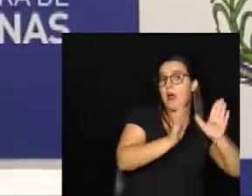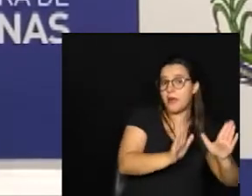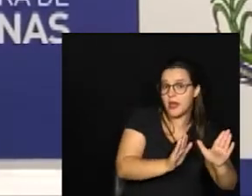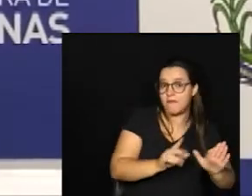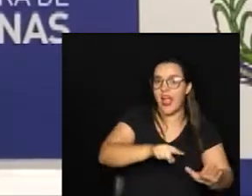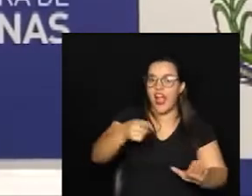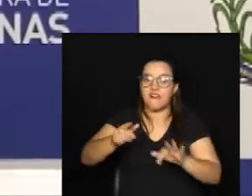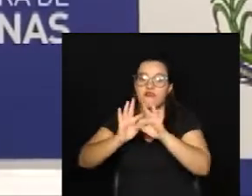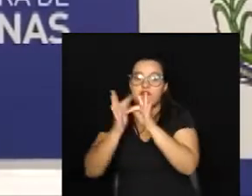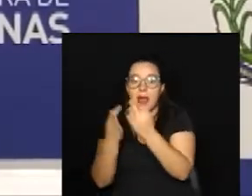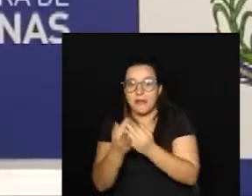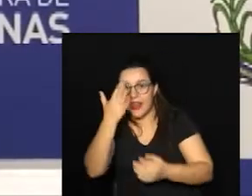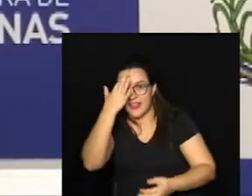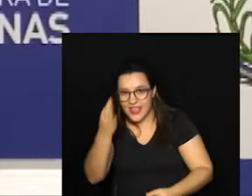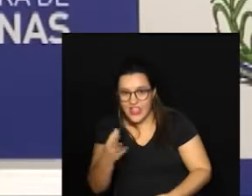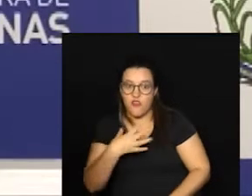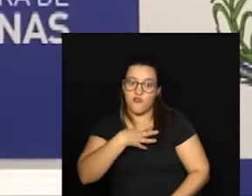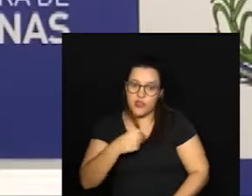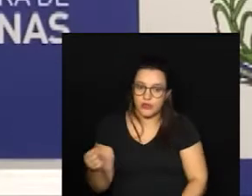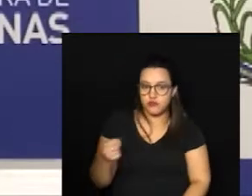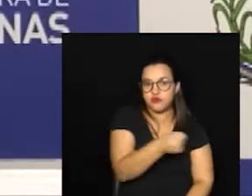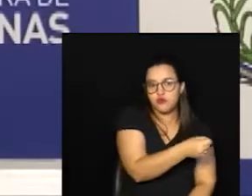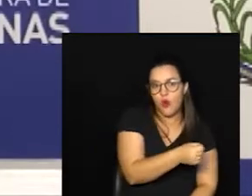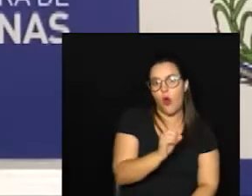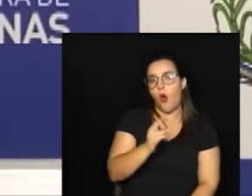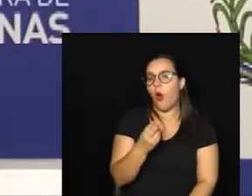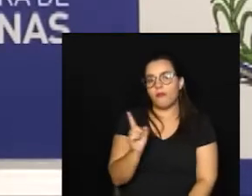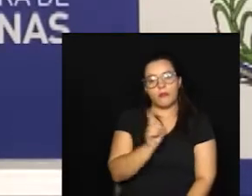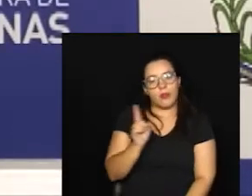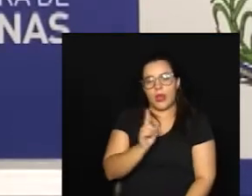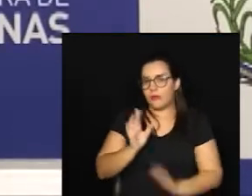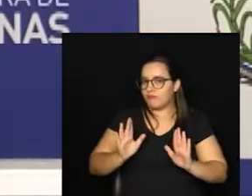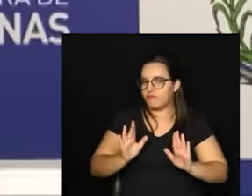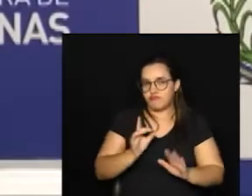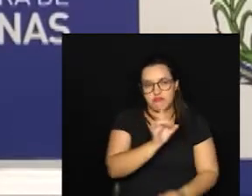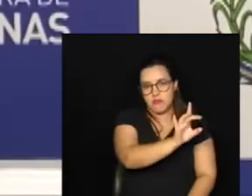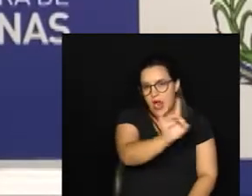quanto da família do aluno. De qualquer forma,